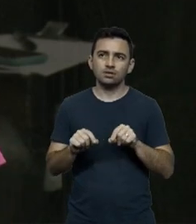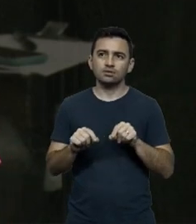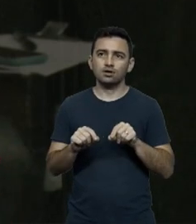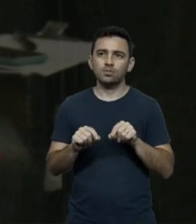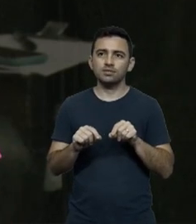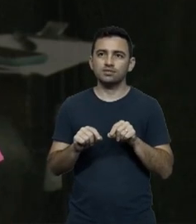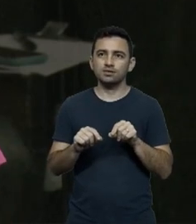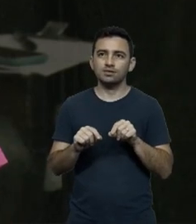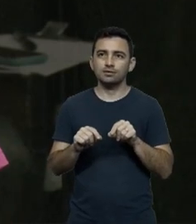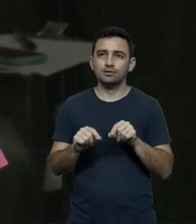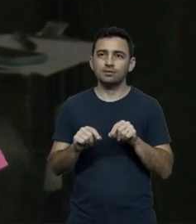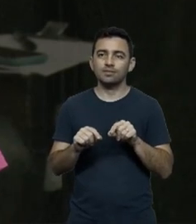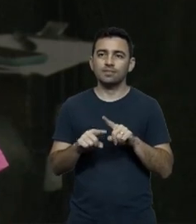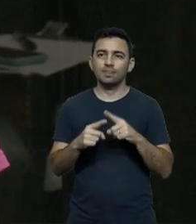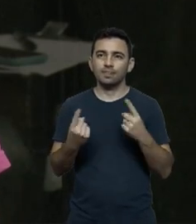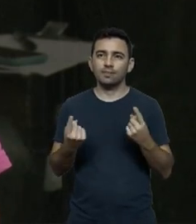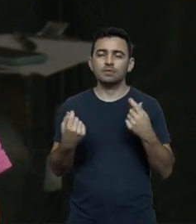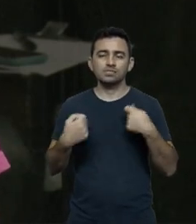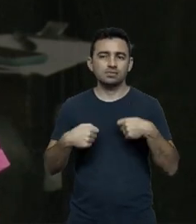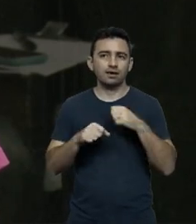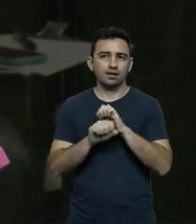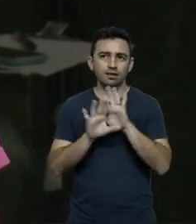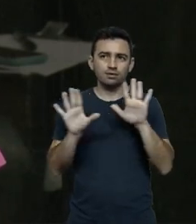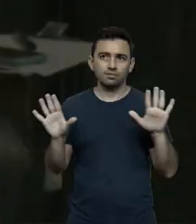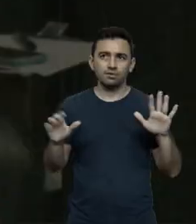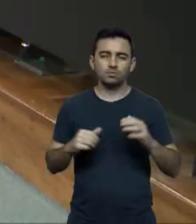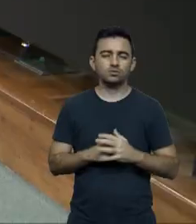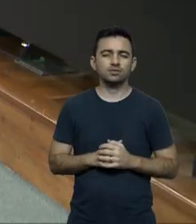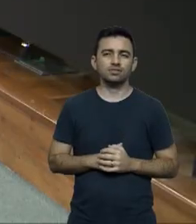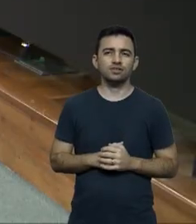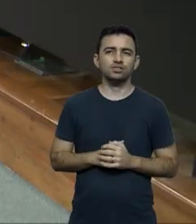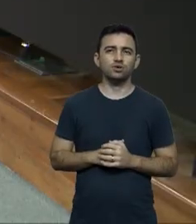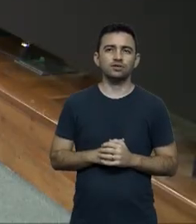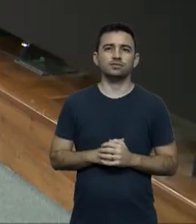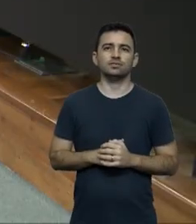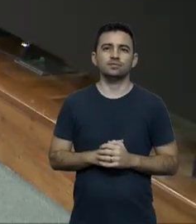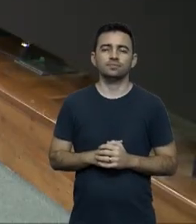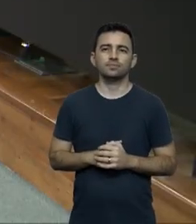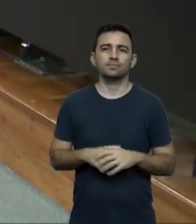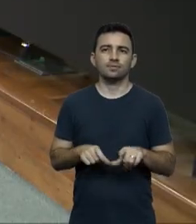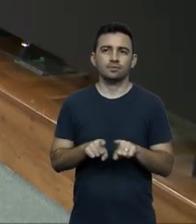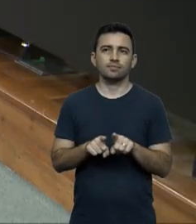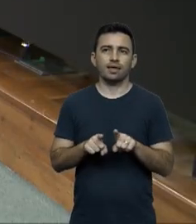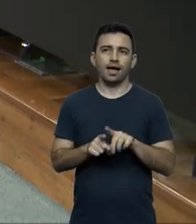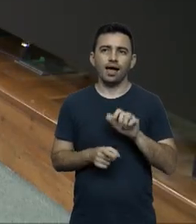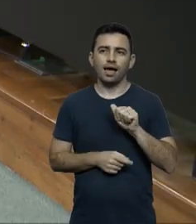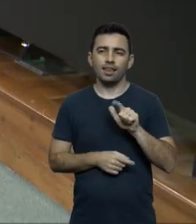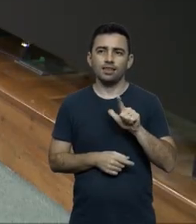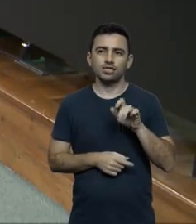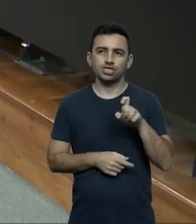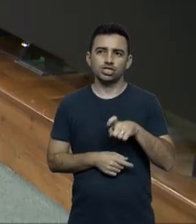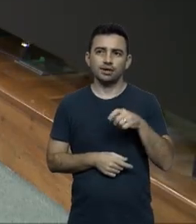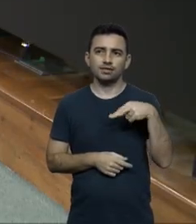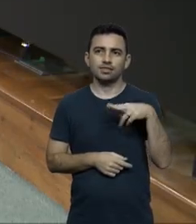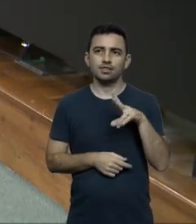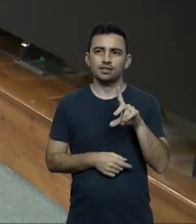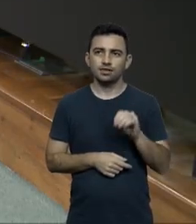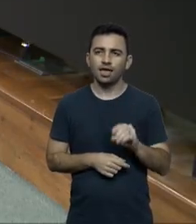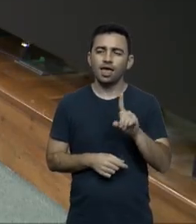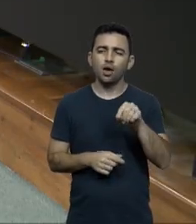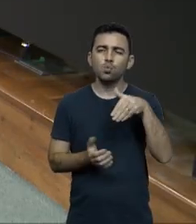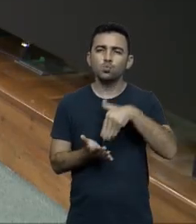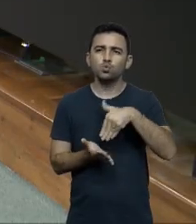tem que ter transparência Obrigado a todos Obrigado Alexandre última falar é o Joaquim